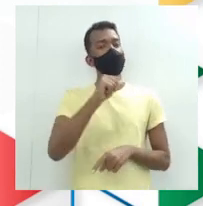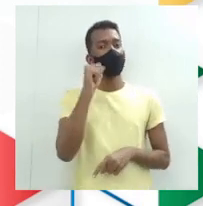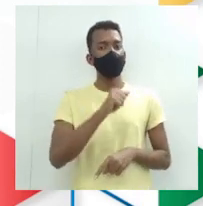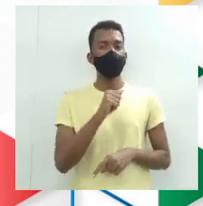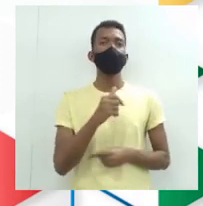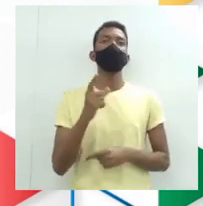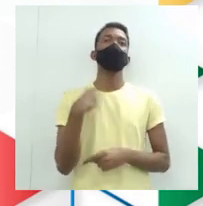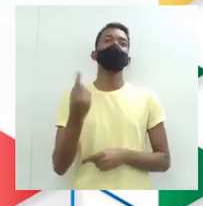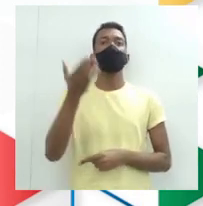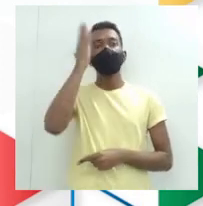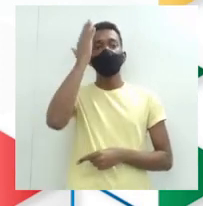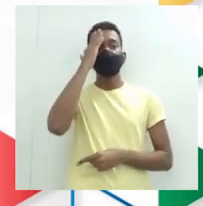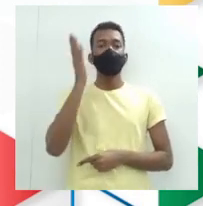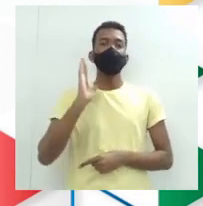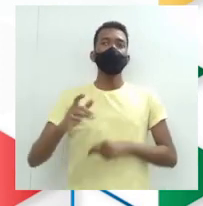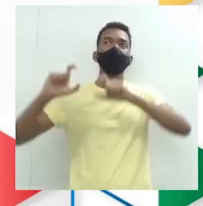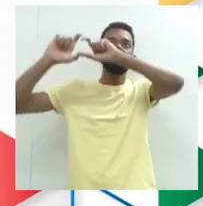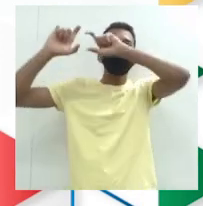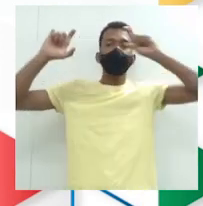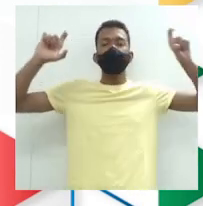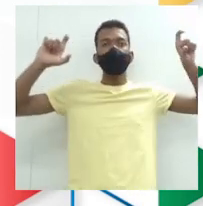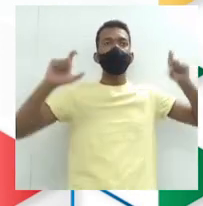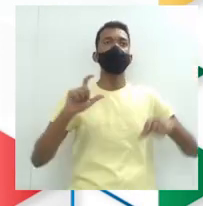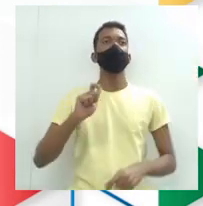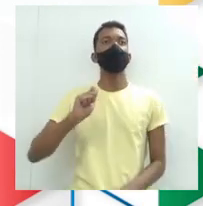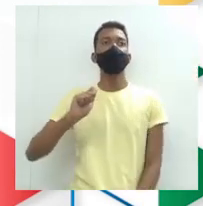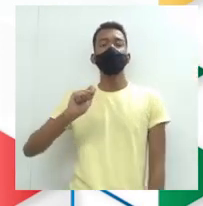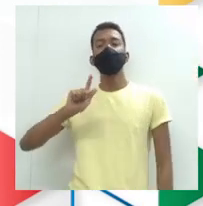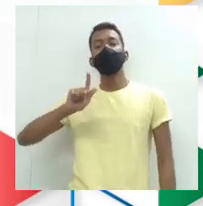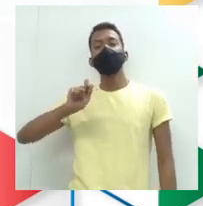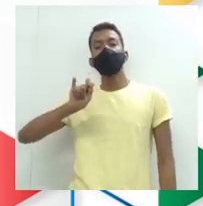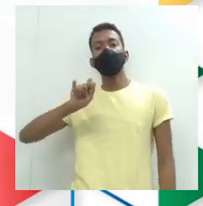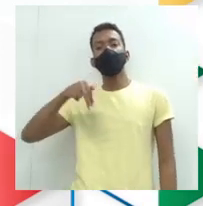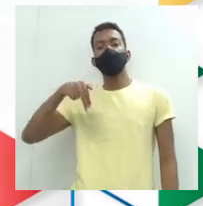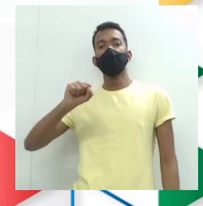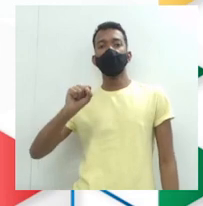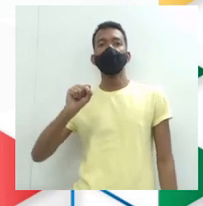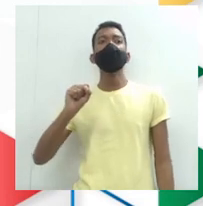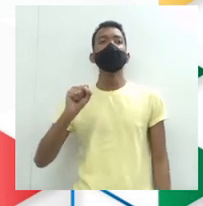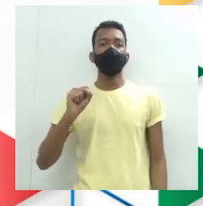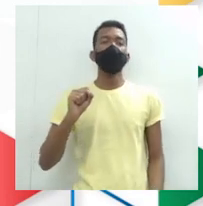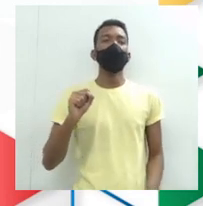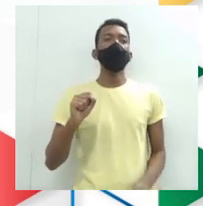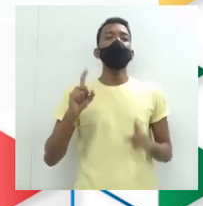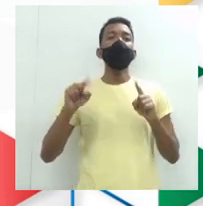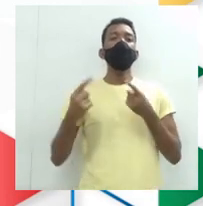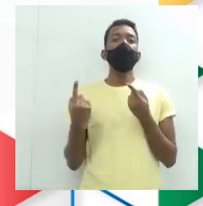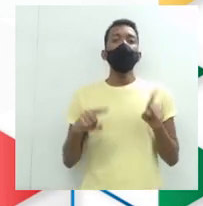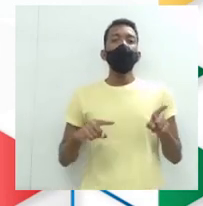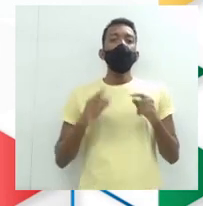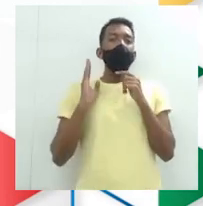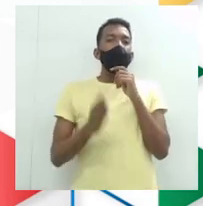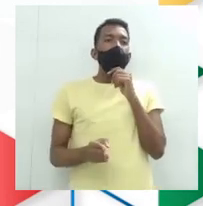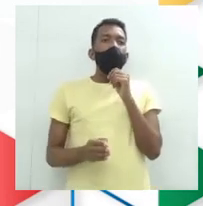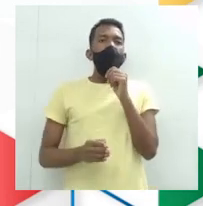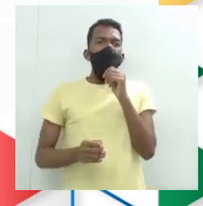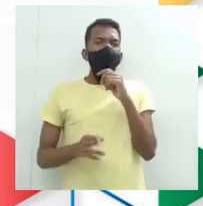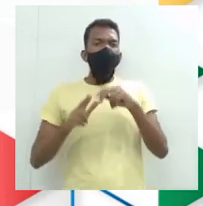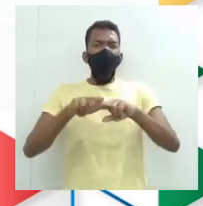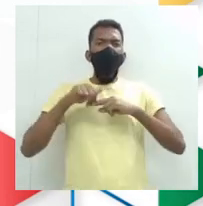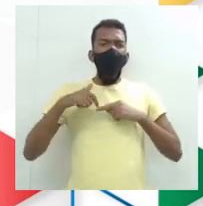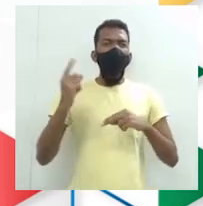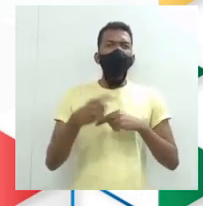viu a interpretação do against, que seria esse contra. Então, olha aí a prévia que a gente já